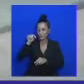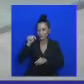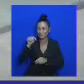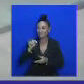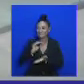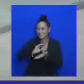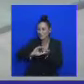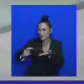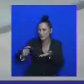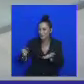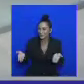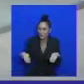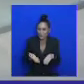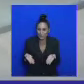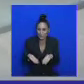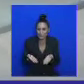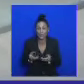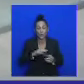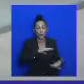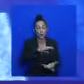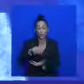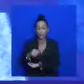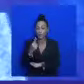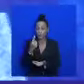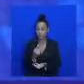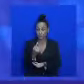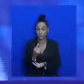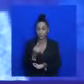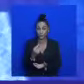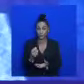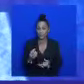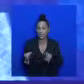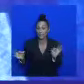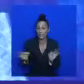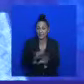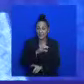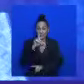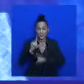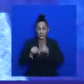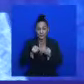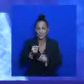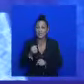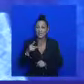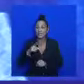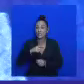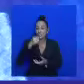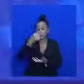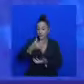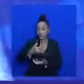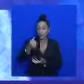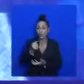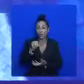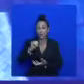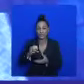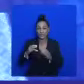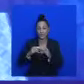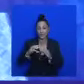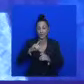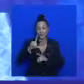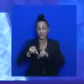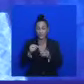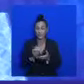números premiados desta noite. Nosso globo número 1 está preparado para o sorteio. O suporte contém as 80 bolas necessárias para o